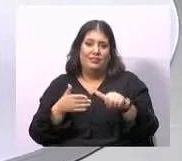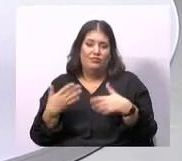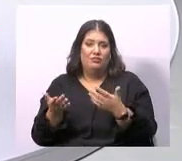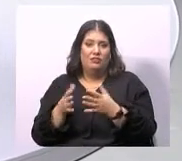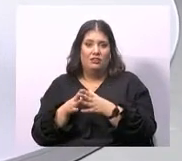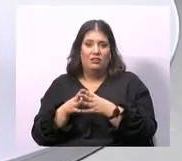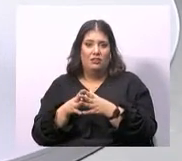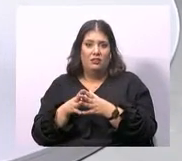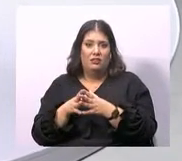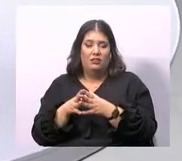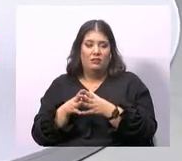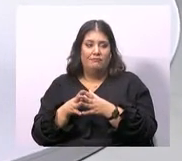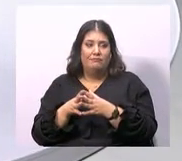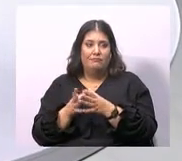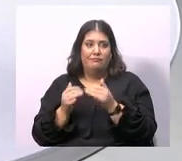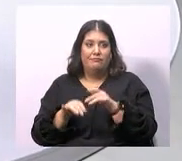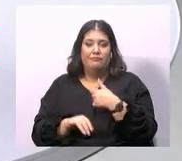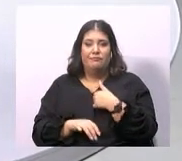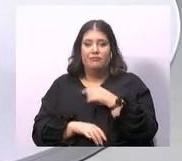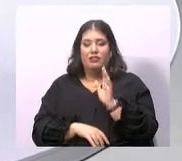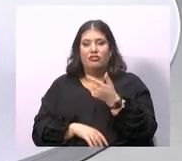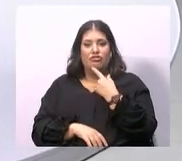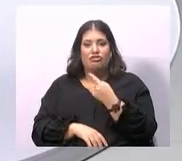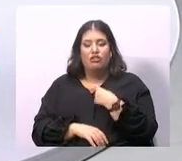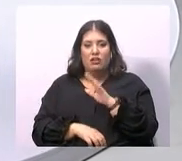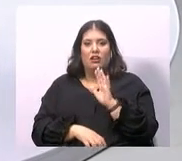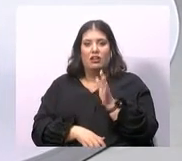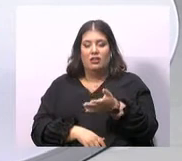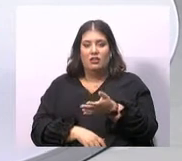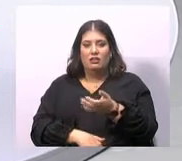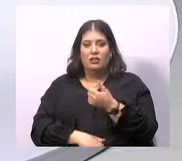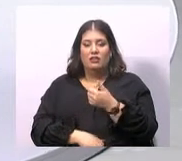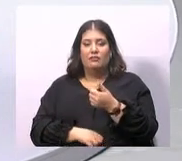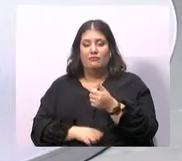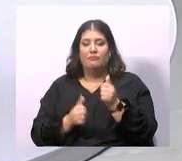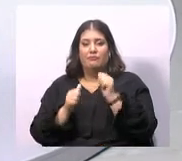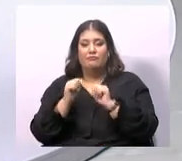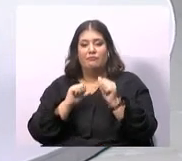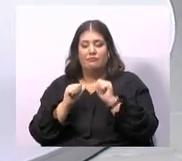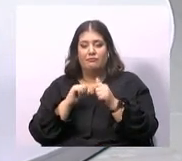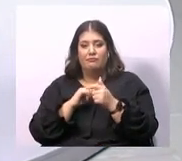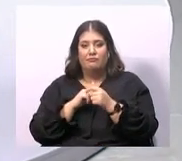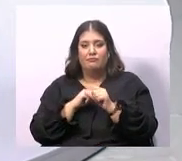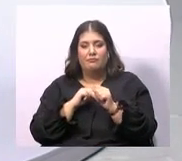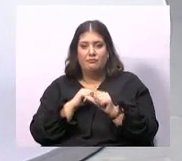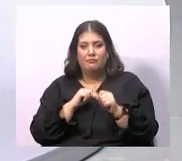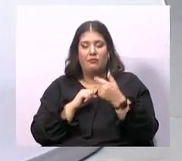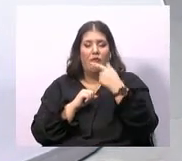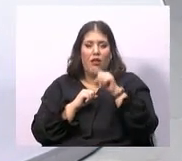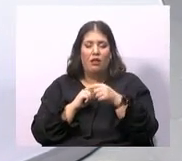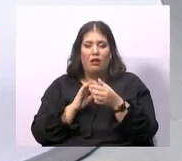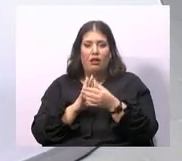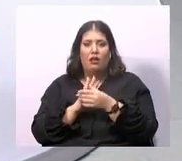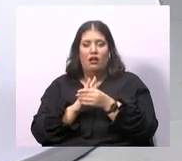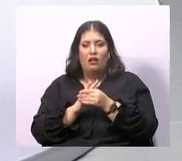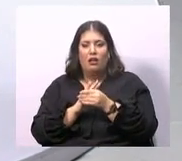via melhoras nenhumas, mas ele já tinha dito que operava outra vez. Eu não sei se era para me deixar o dedo,